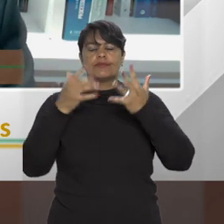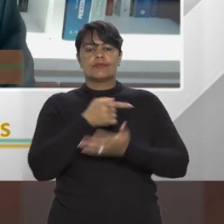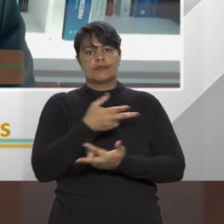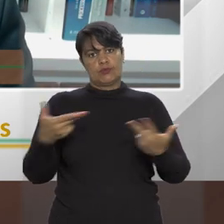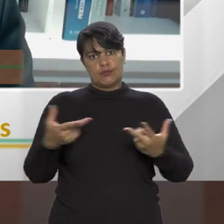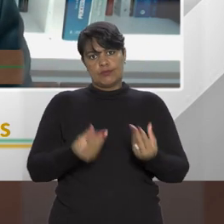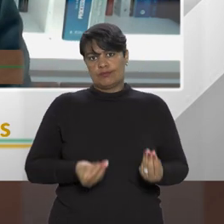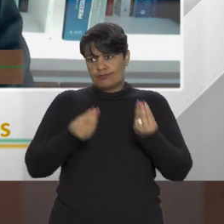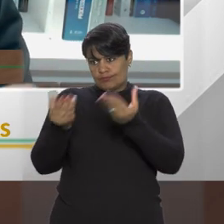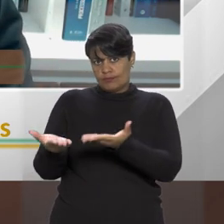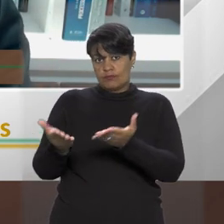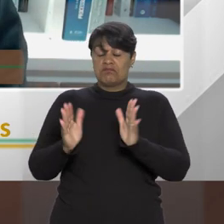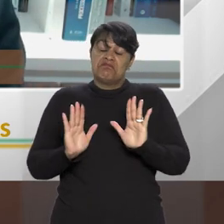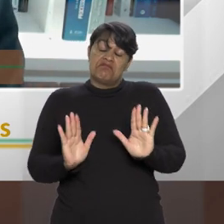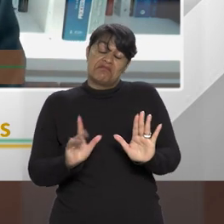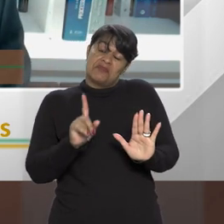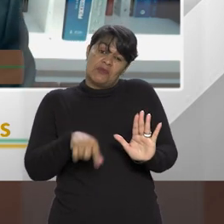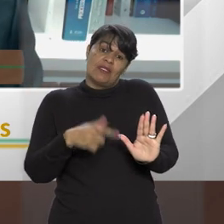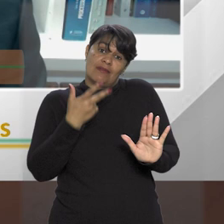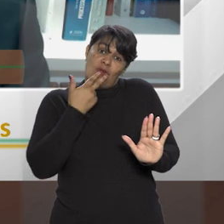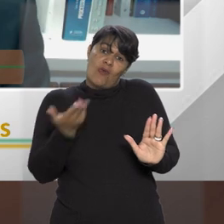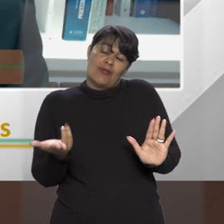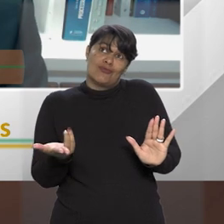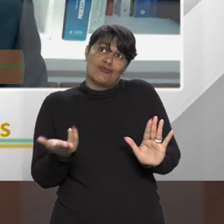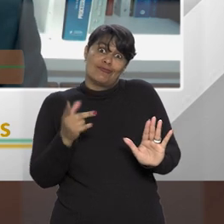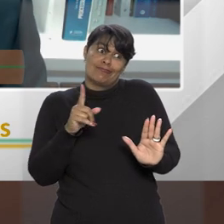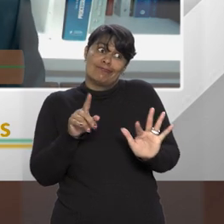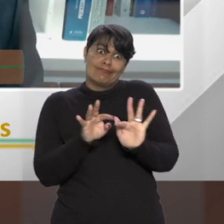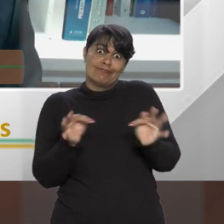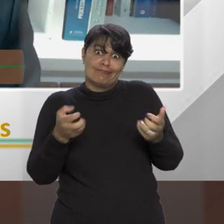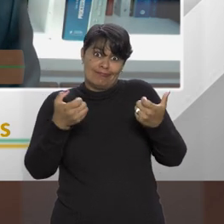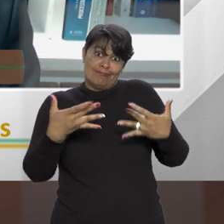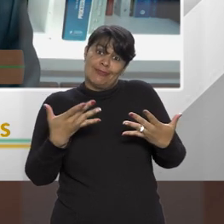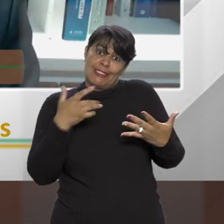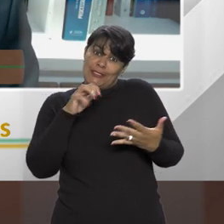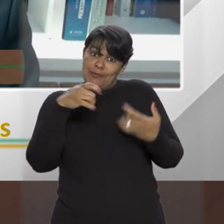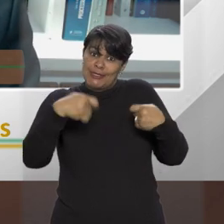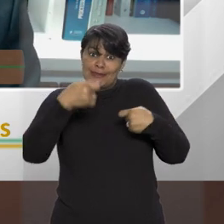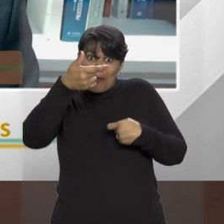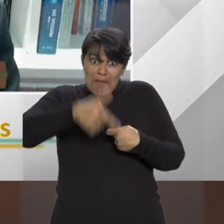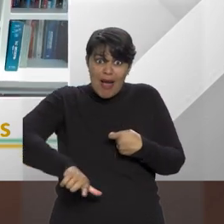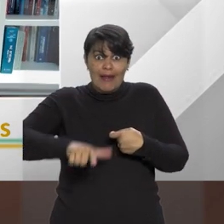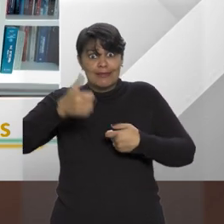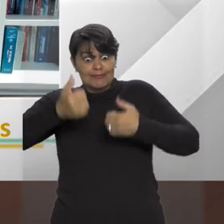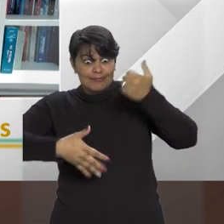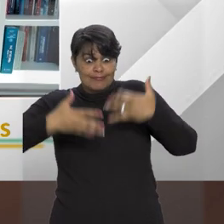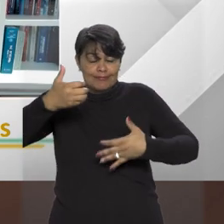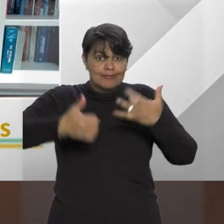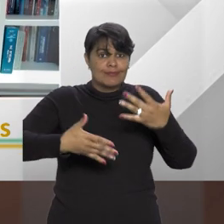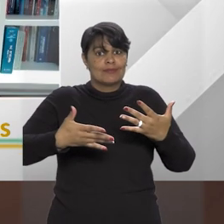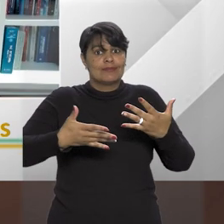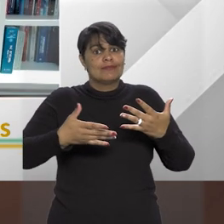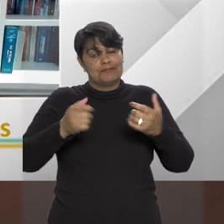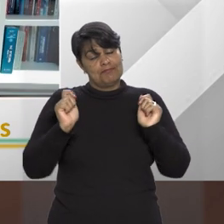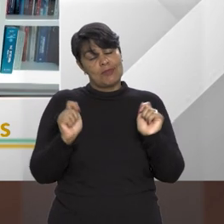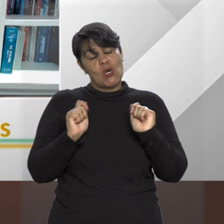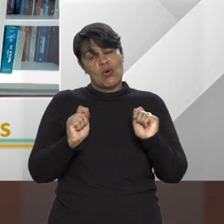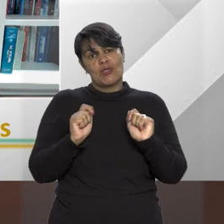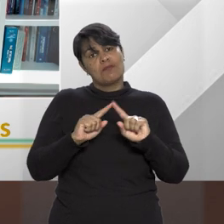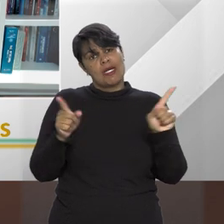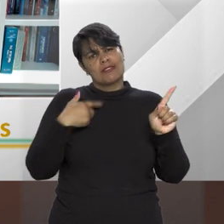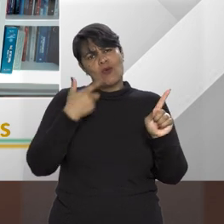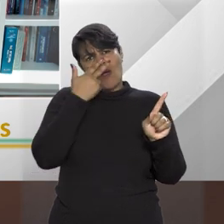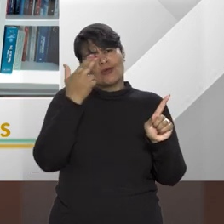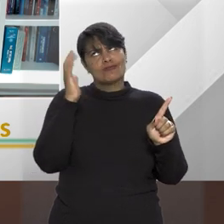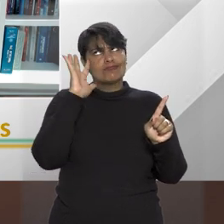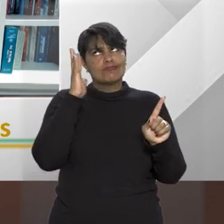algum esclarecimento, mas acho que daí a gente consegue entender um pouco melhor, sobre esses termos. Com certeza a gente entendeu direito essa parte. Agora eu gostaria